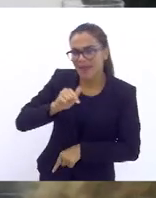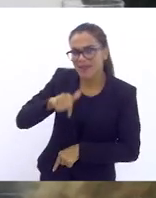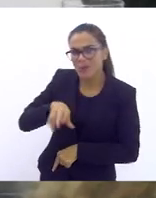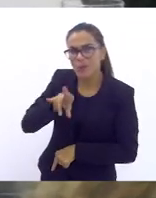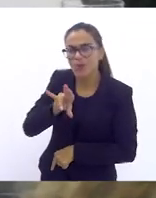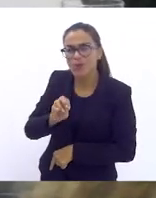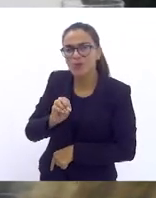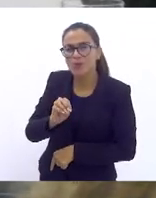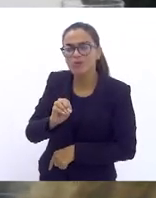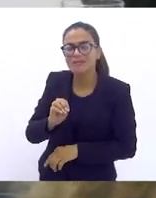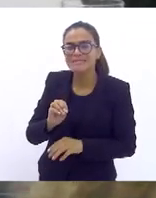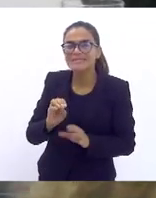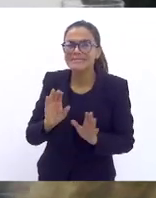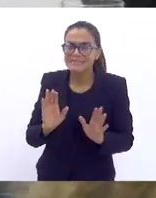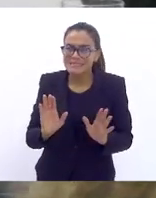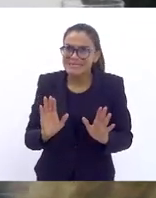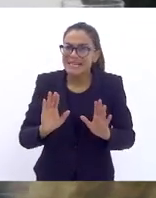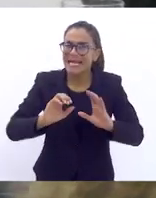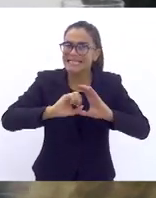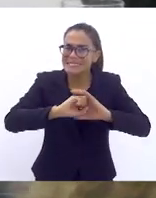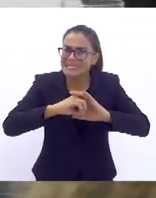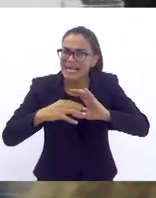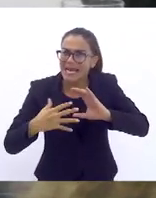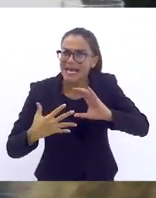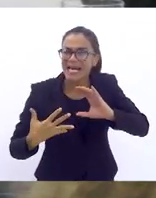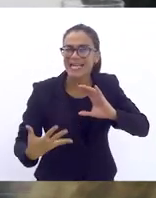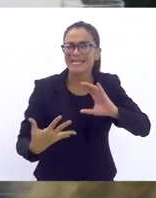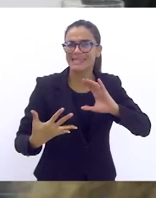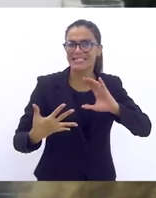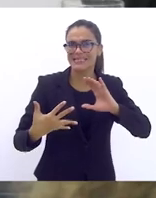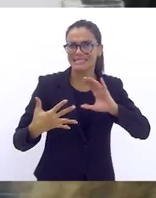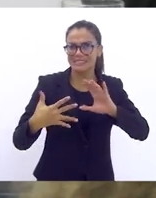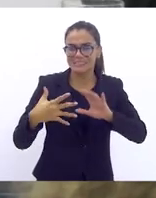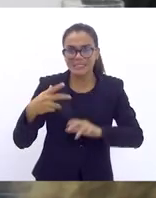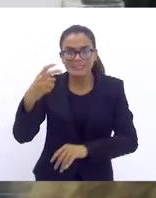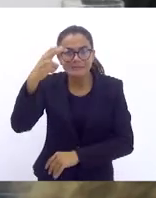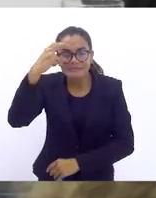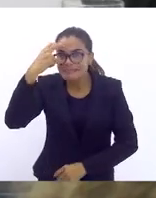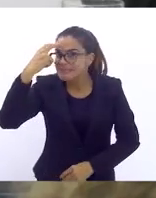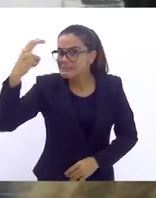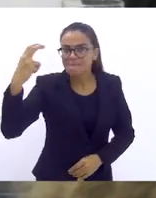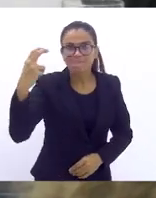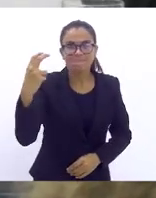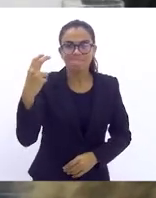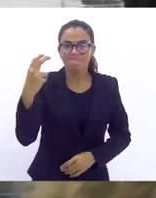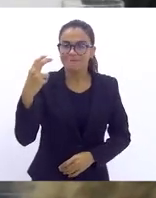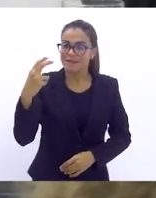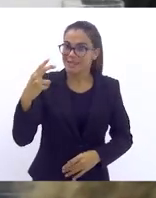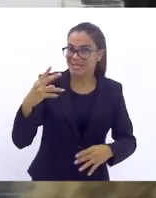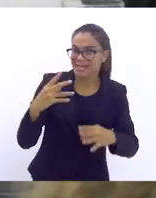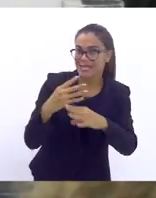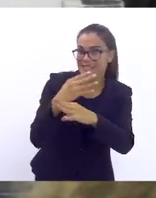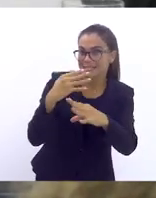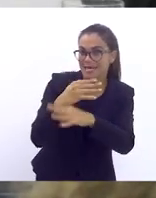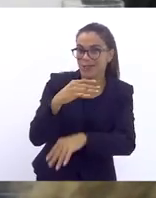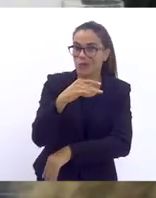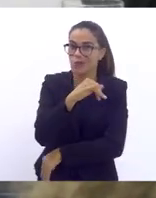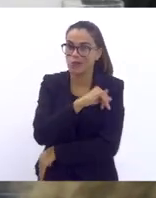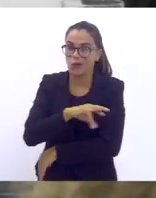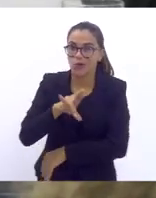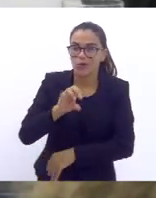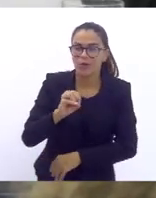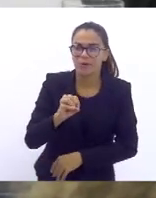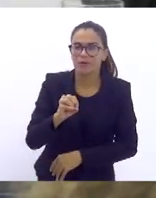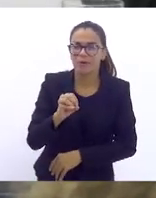né Essa característica da Inteligência na Cidade do Rio de Janeiro muito